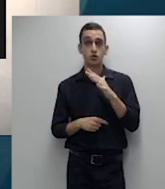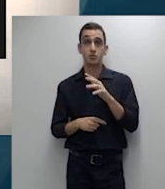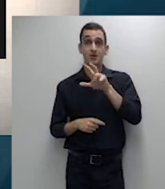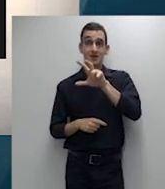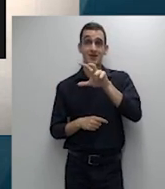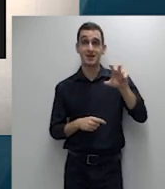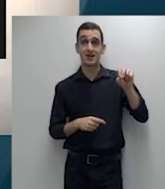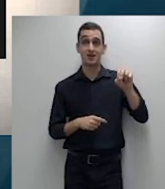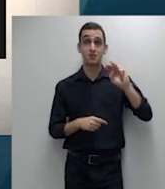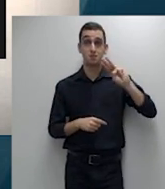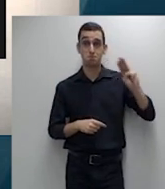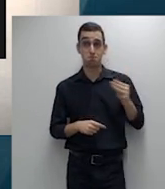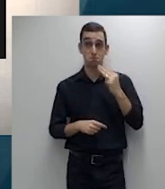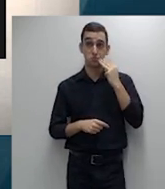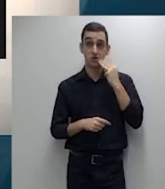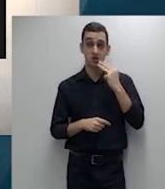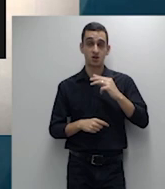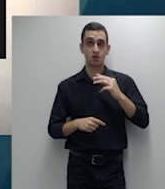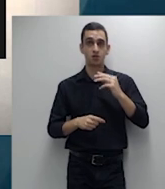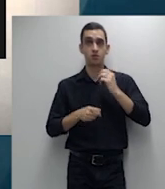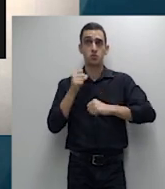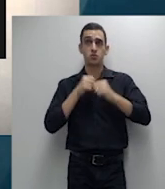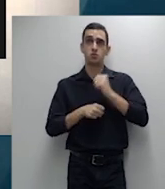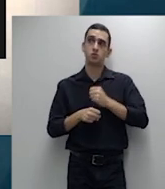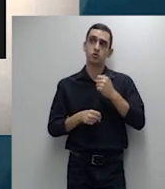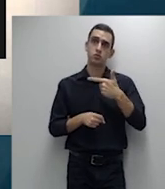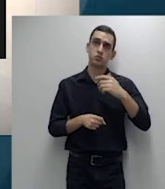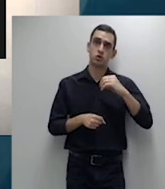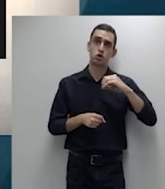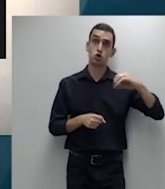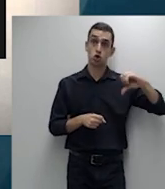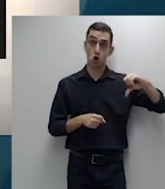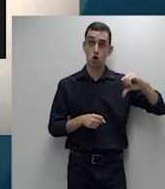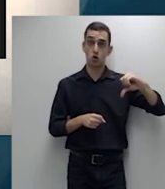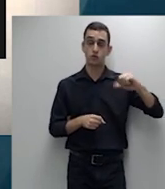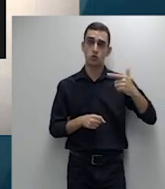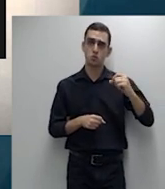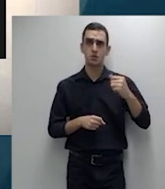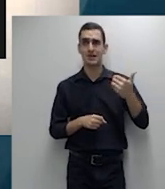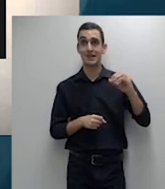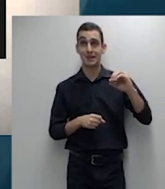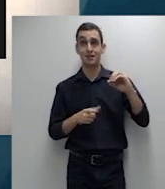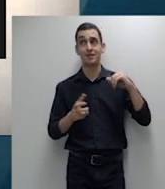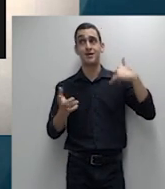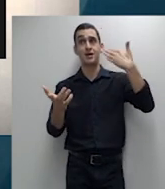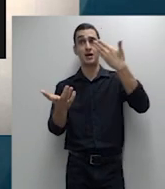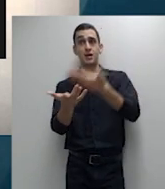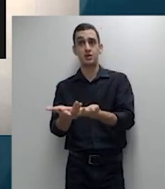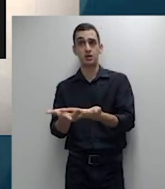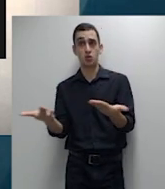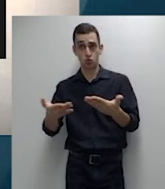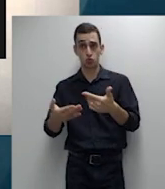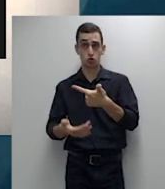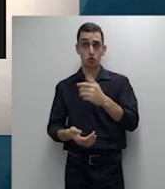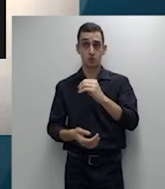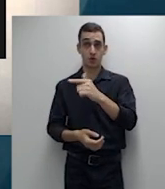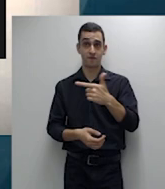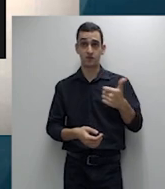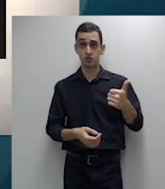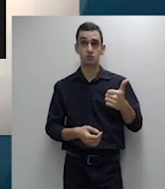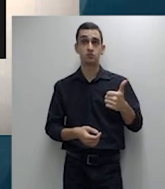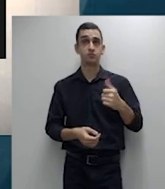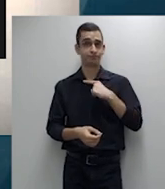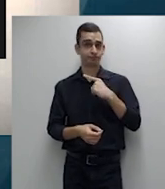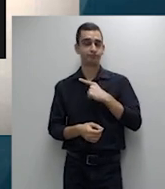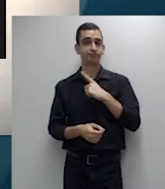a 2009/2010 nós estamos em 2021 era algo que importa muito do